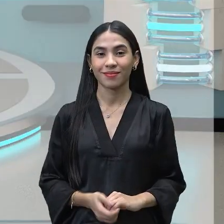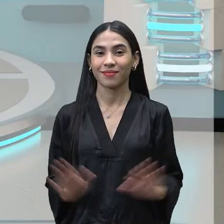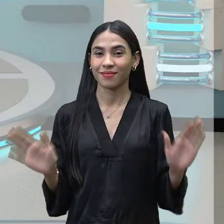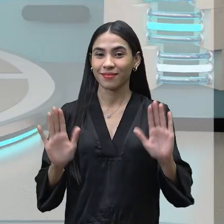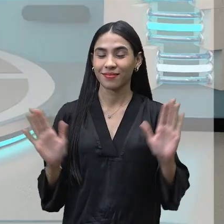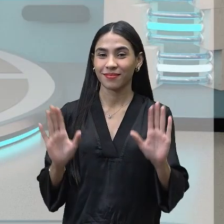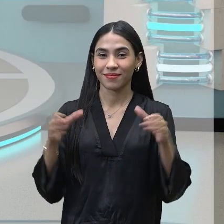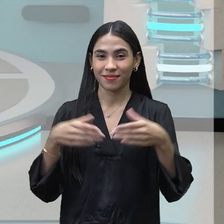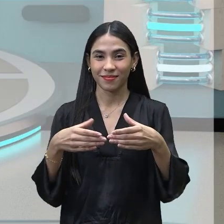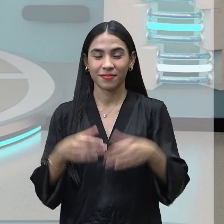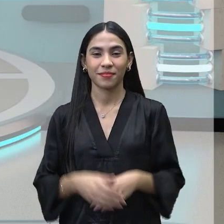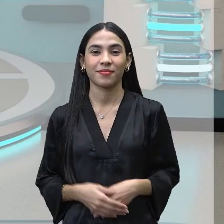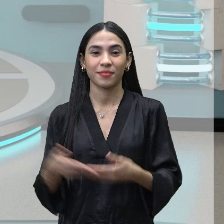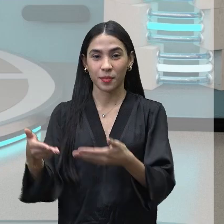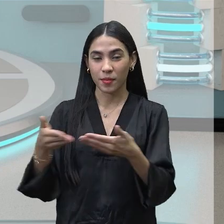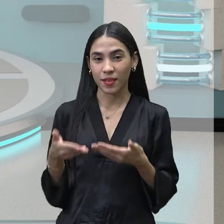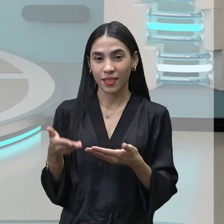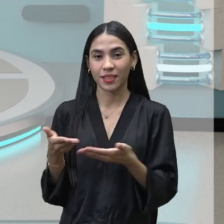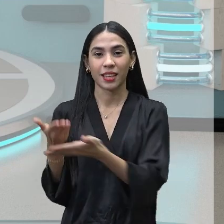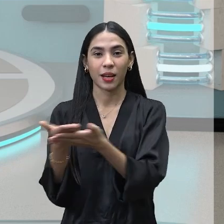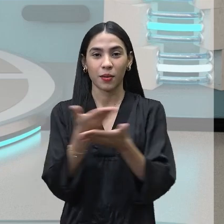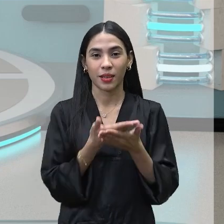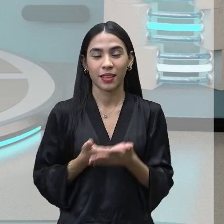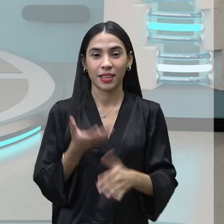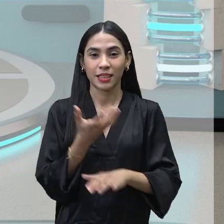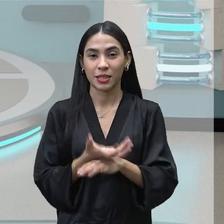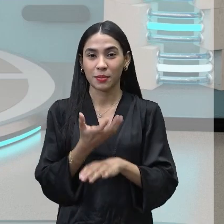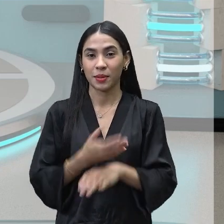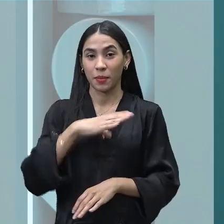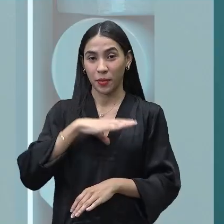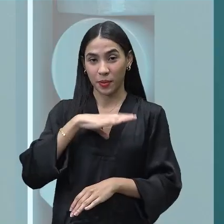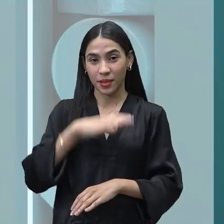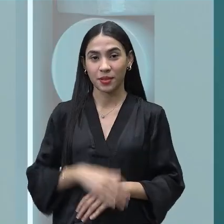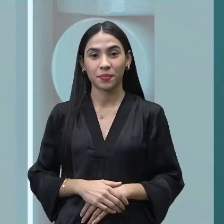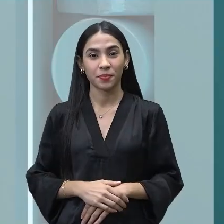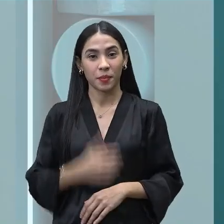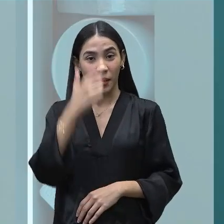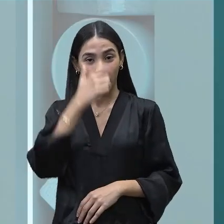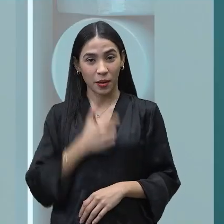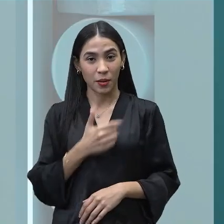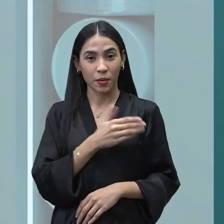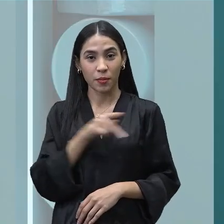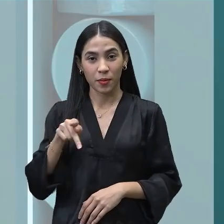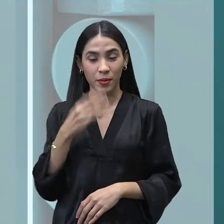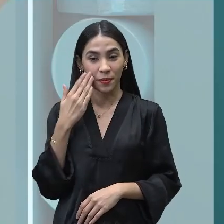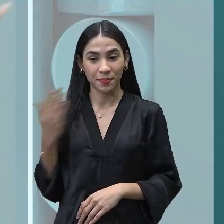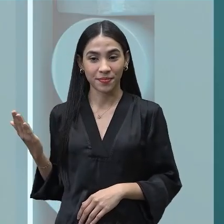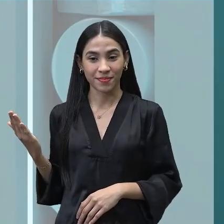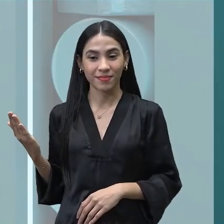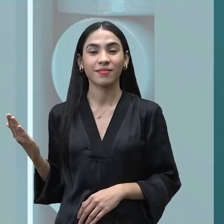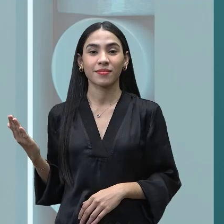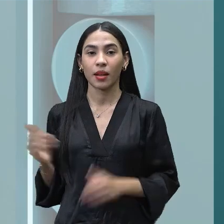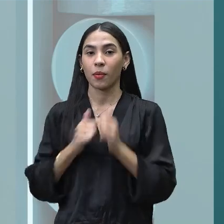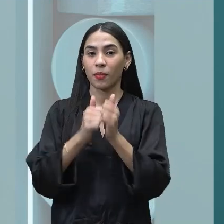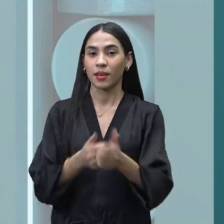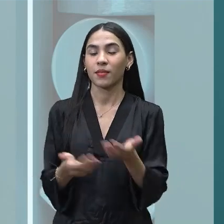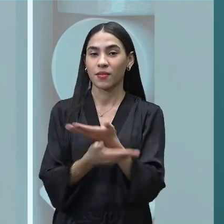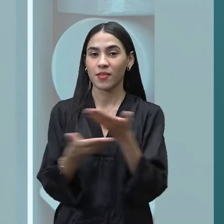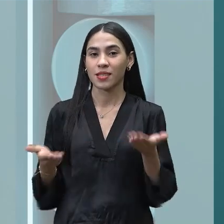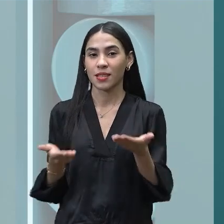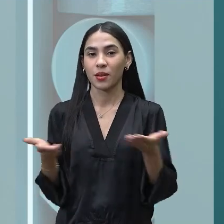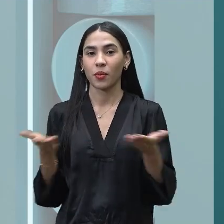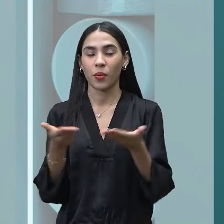Olá, turmas! Bem-vindos a mais uma aula de língua portuguesa. Eu sou o professor Deilson e vou acompanhar